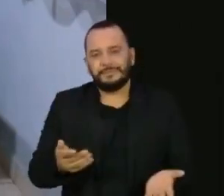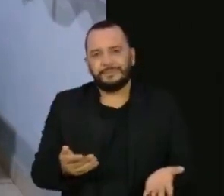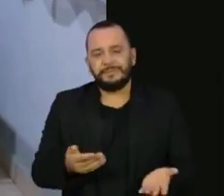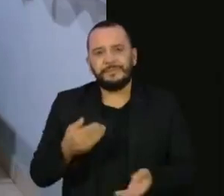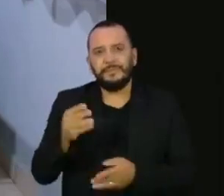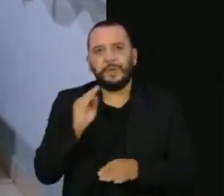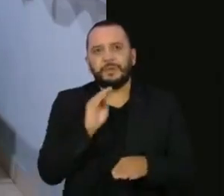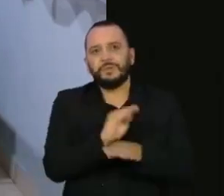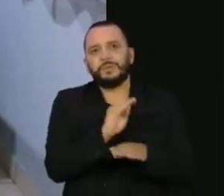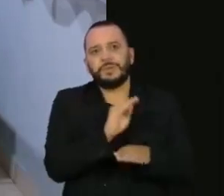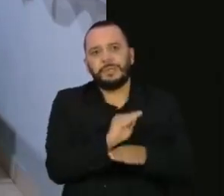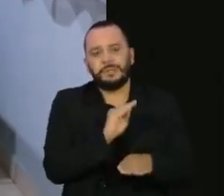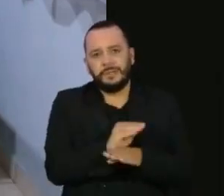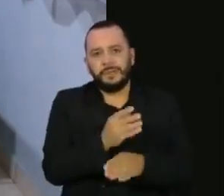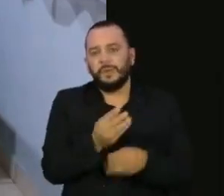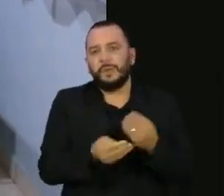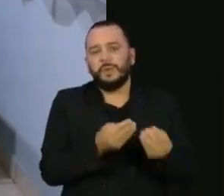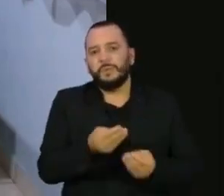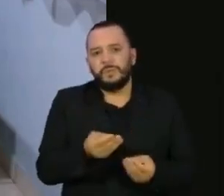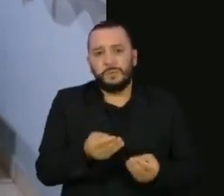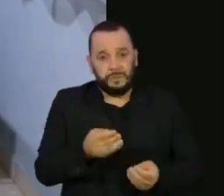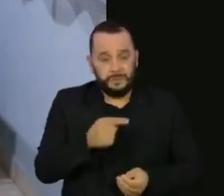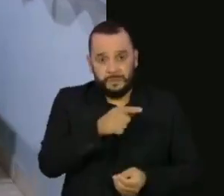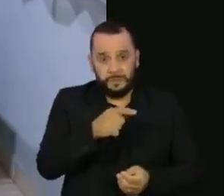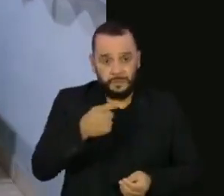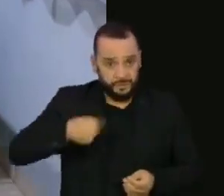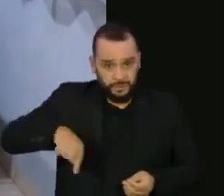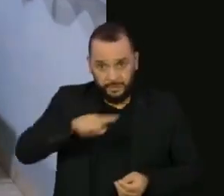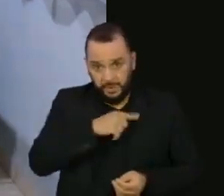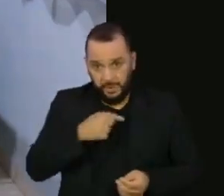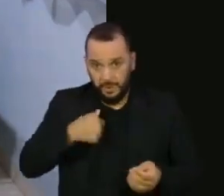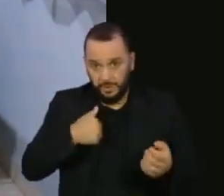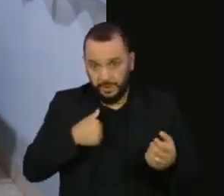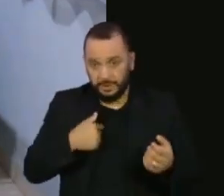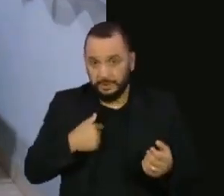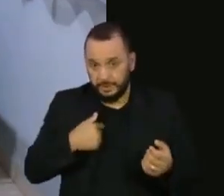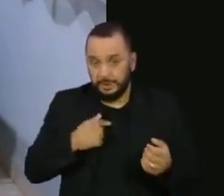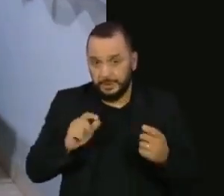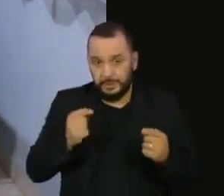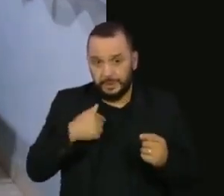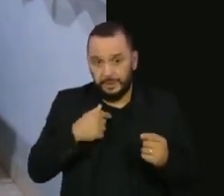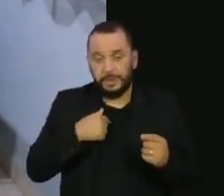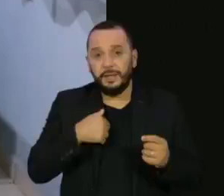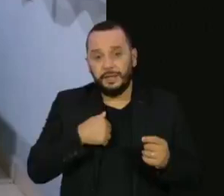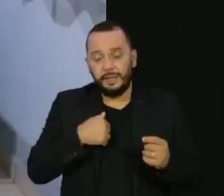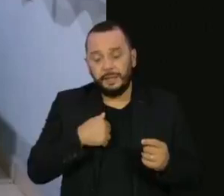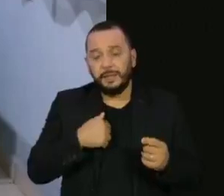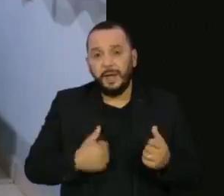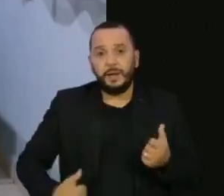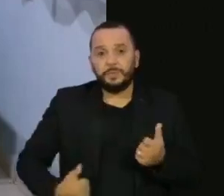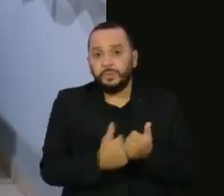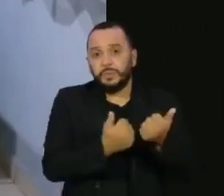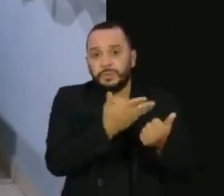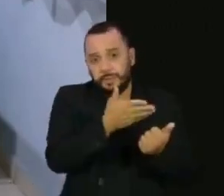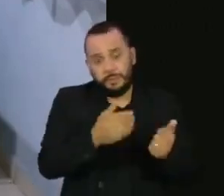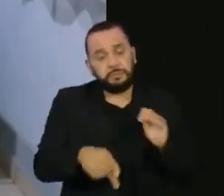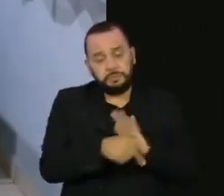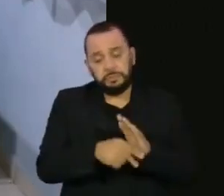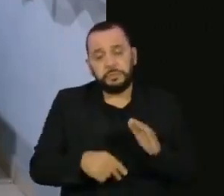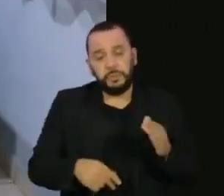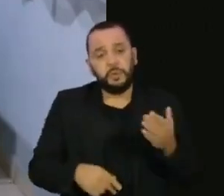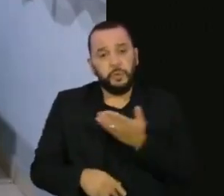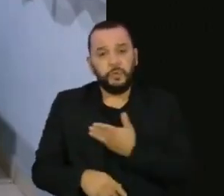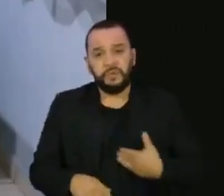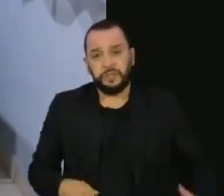sustentar esse governo. Esse governo é sustentado. Nós sustentamos esse governo, o povo brasileiro sustenta. Todos os gastos, todas